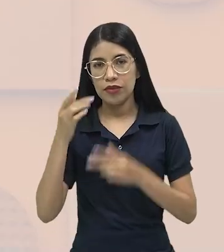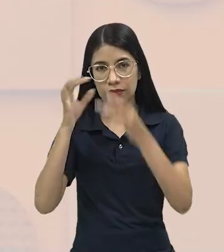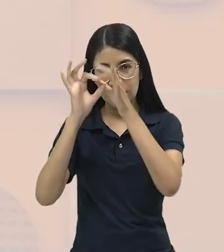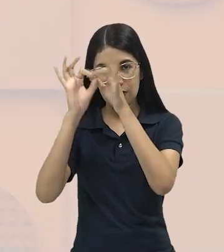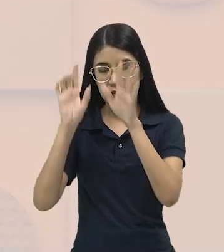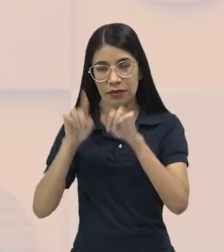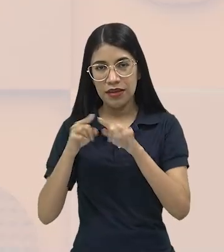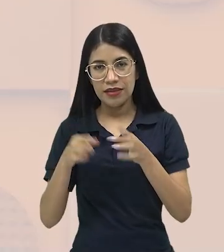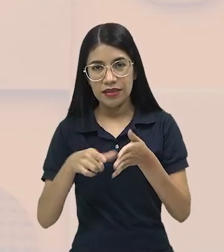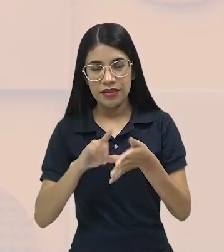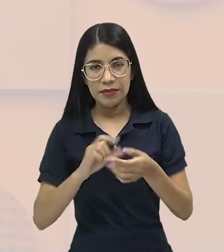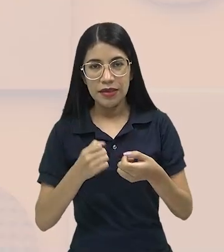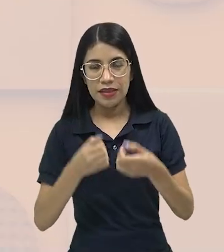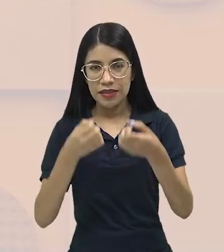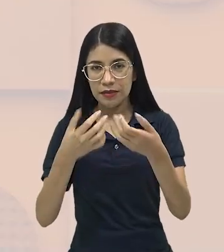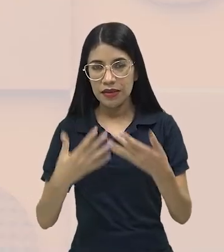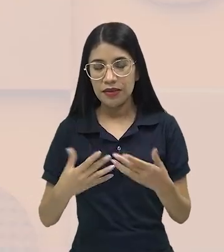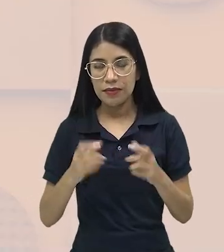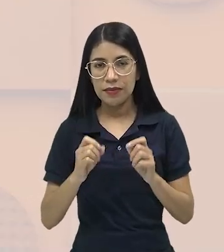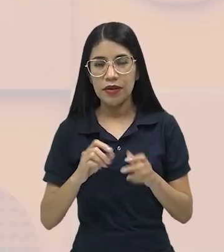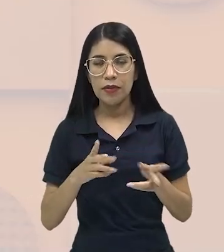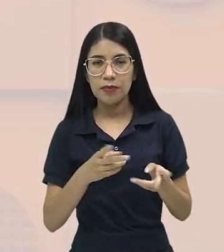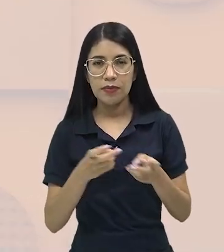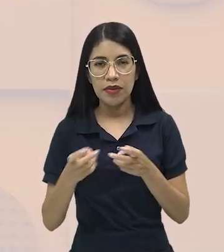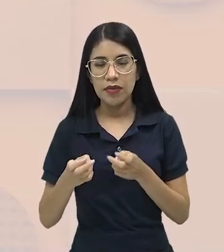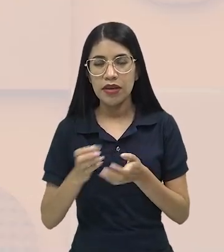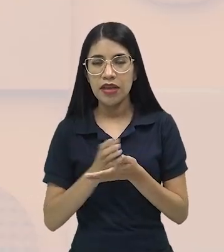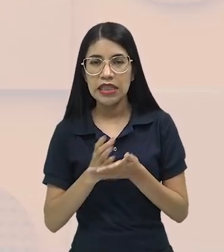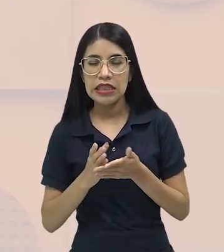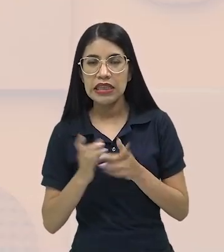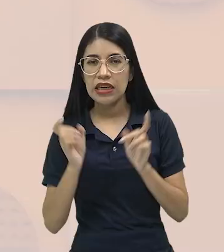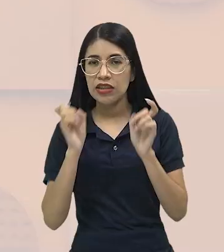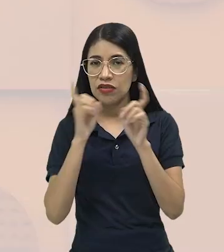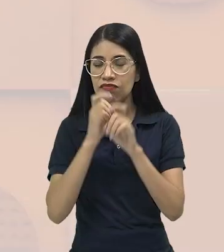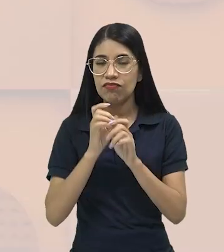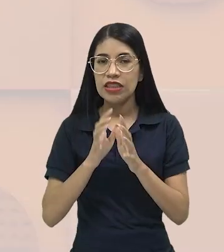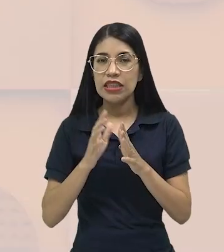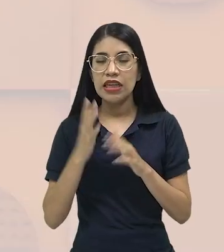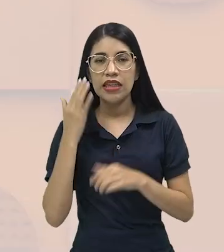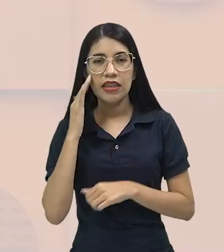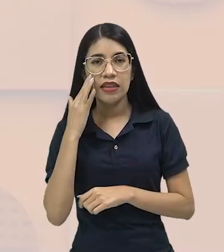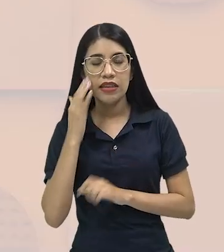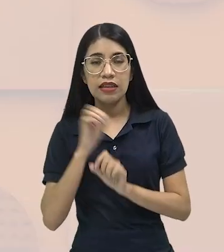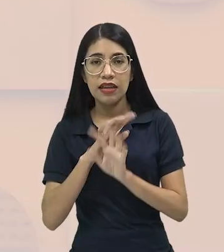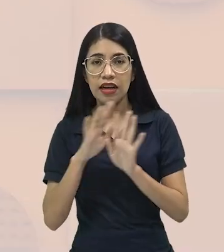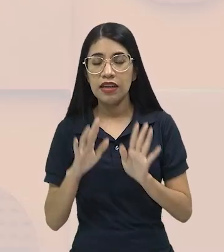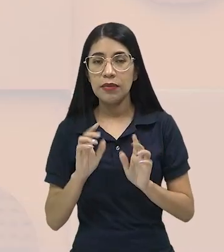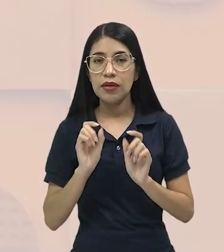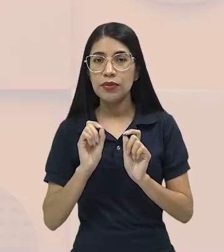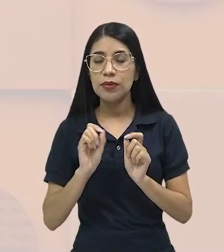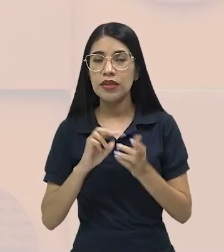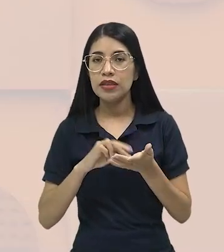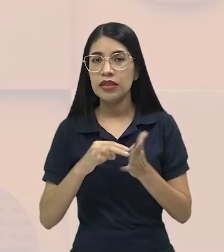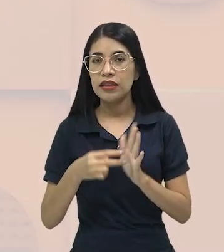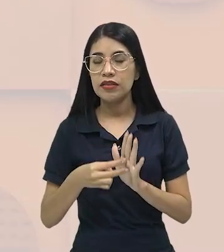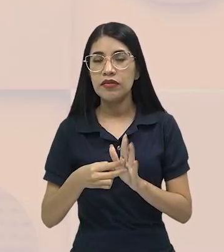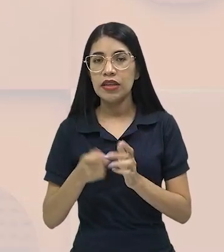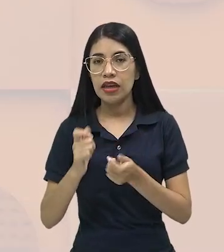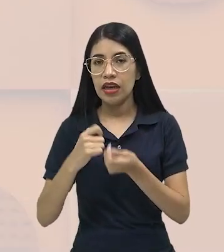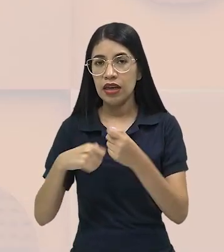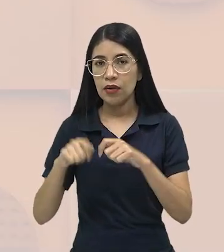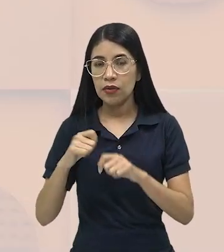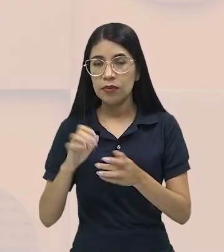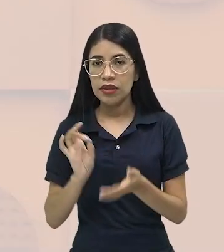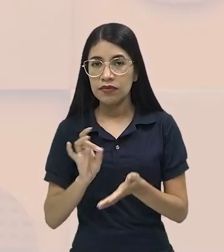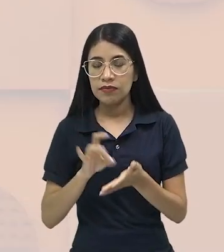negocinho para vocês antes. Eu percebo que às vezes a gente tem um pouquinho de dificuldade de entender do que se trata quando a gente fala de